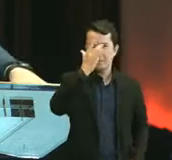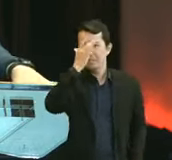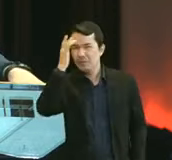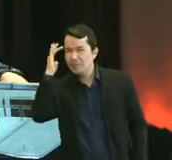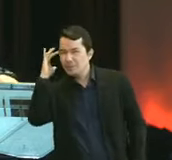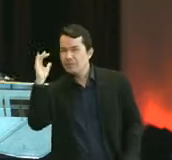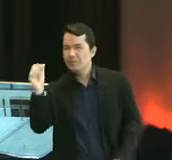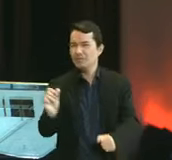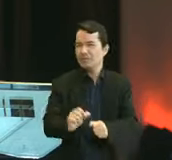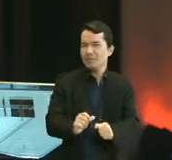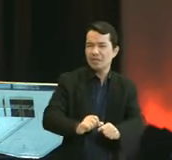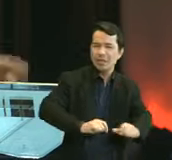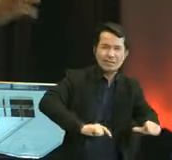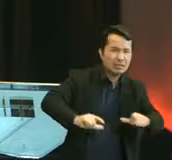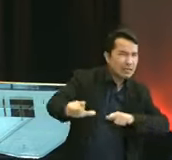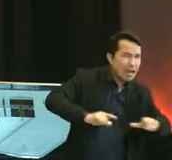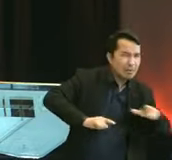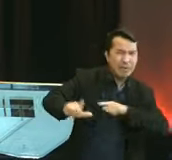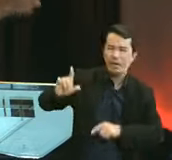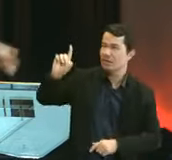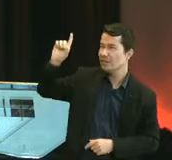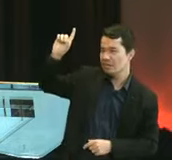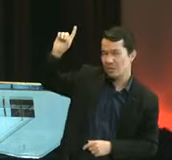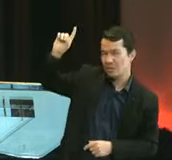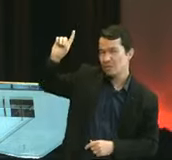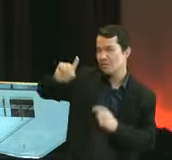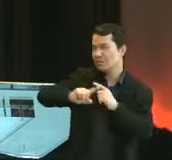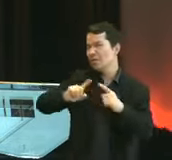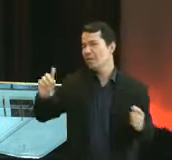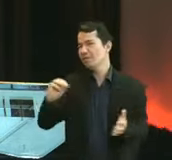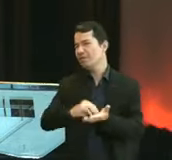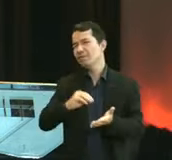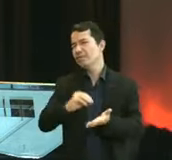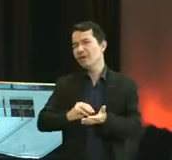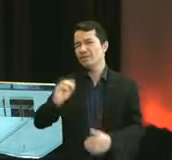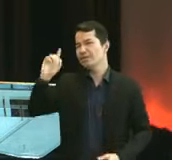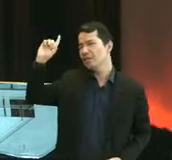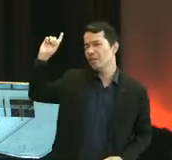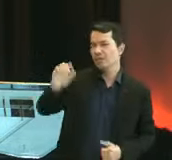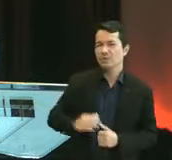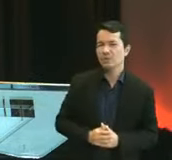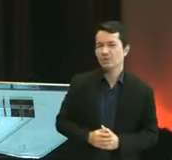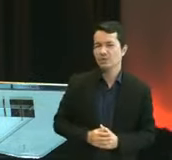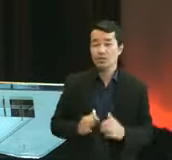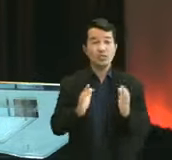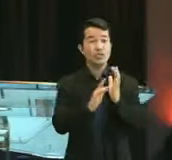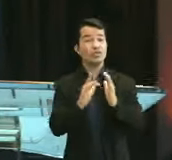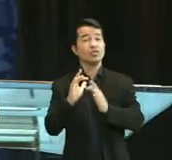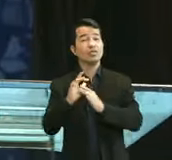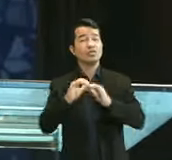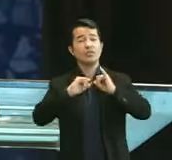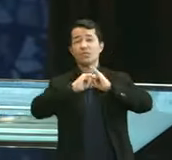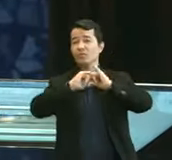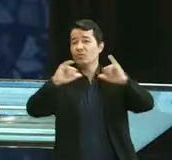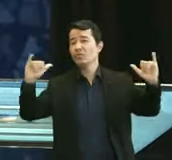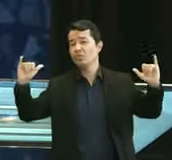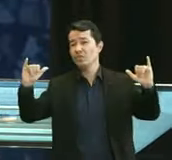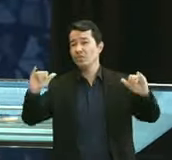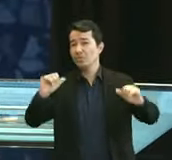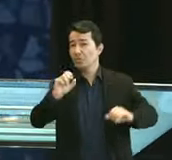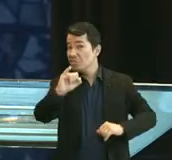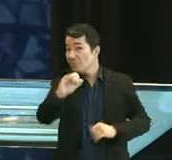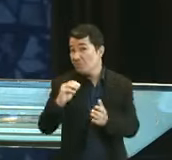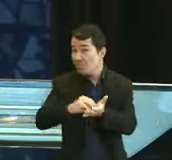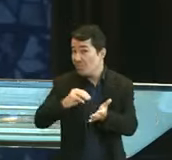que o próprio Cristo disse: olha, sem mim nada podeis fazer. Nós precisamos da presença